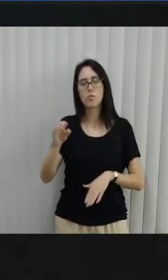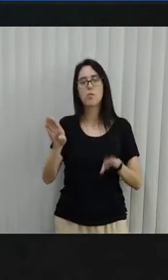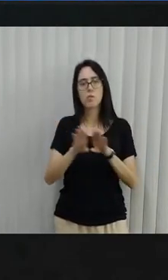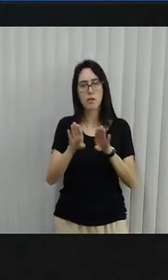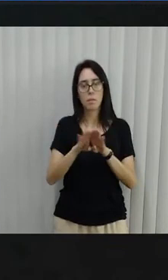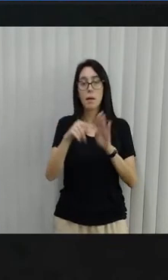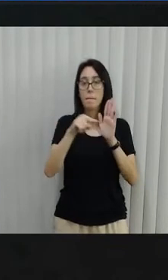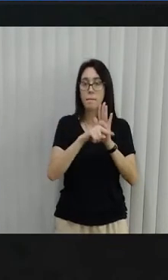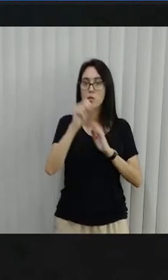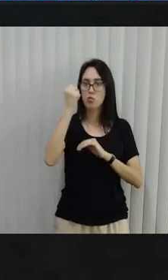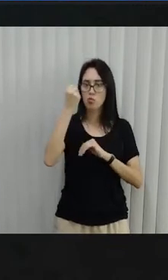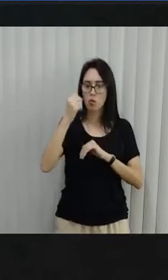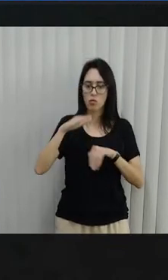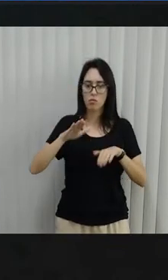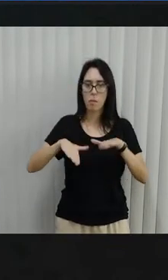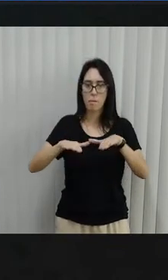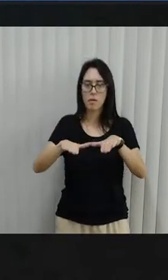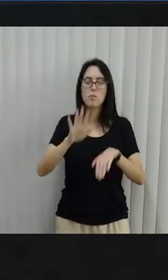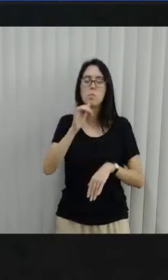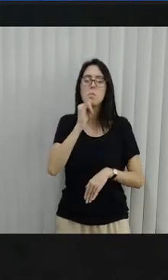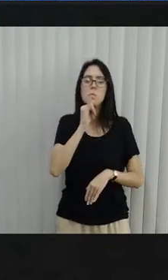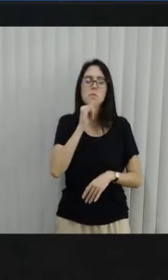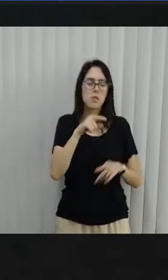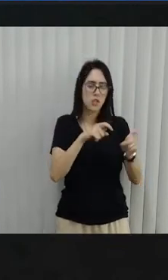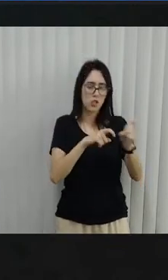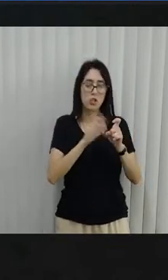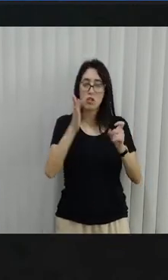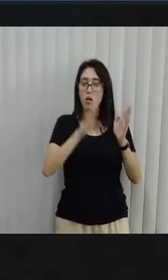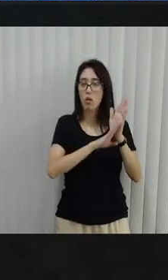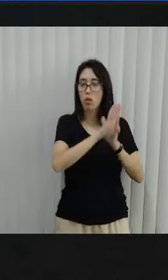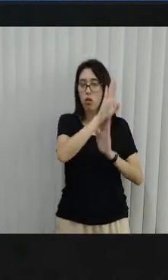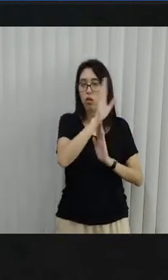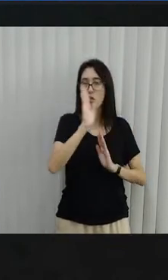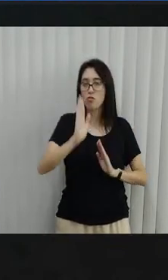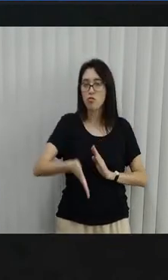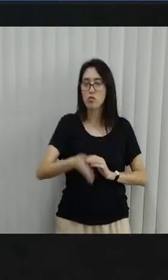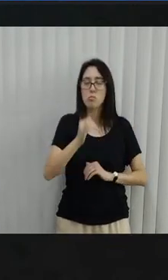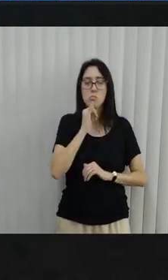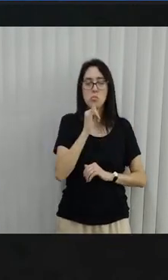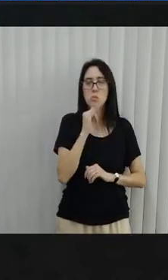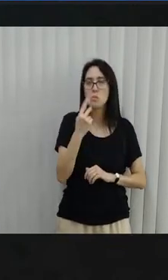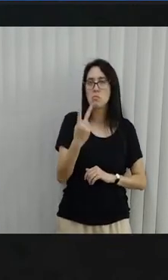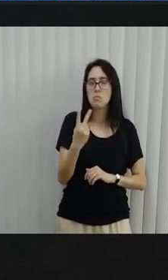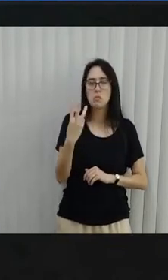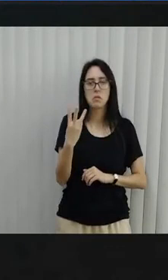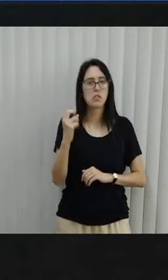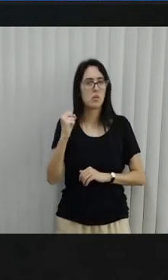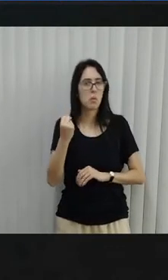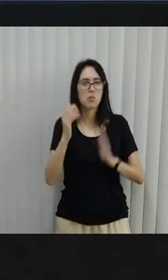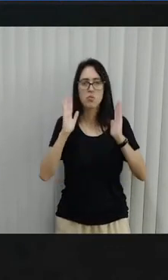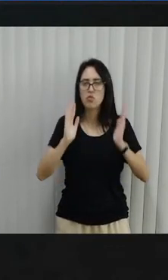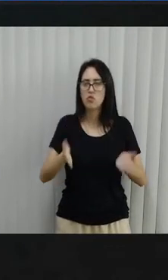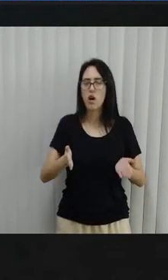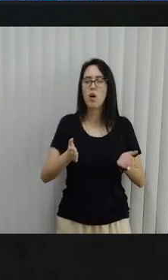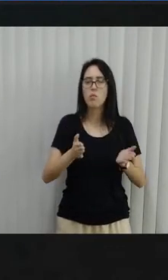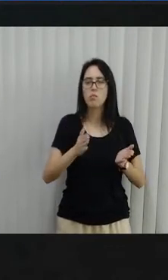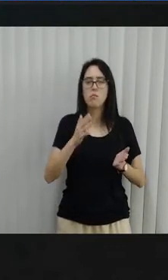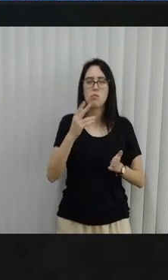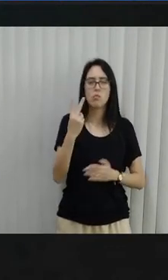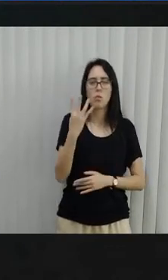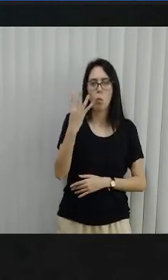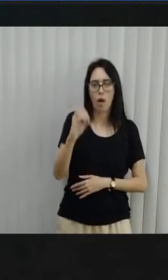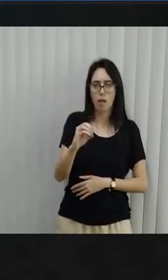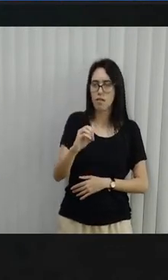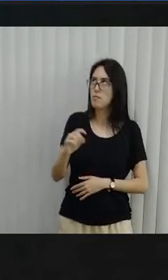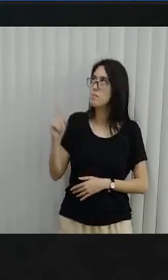menos 8 passos. Vamos supor que o valor X dele passou, ele já chegou aqui, alcançou 238, e aqui, ó, 240.